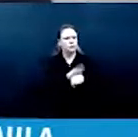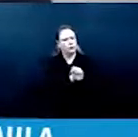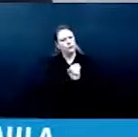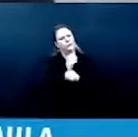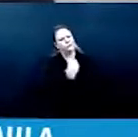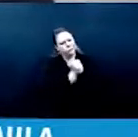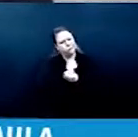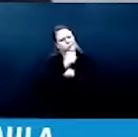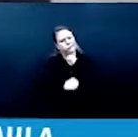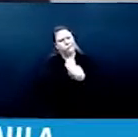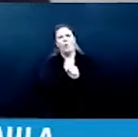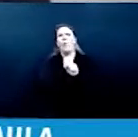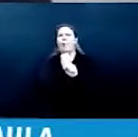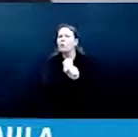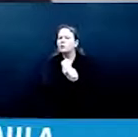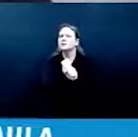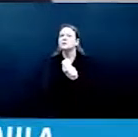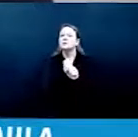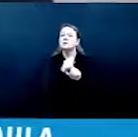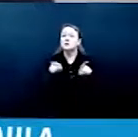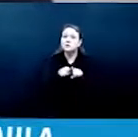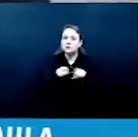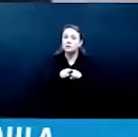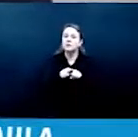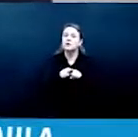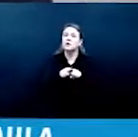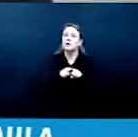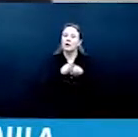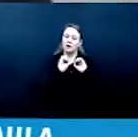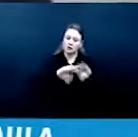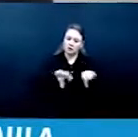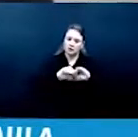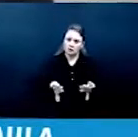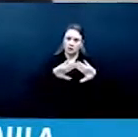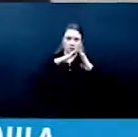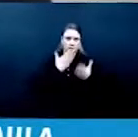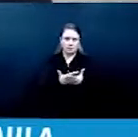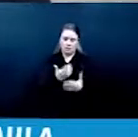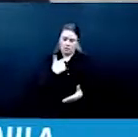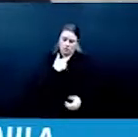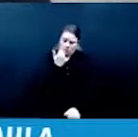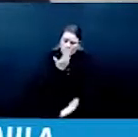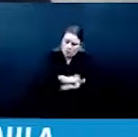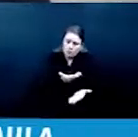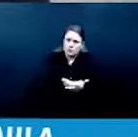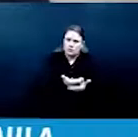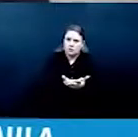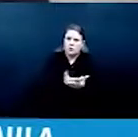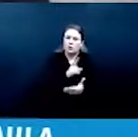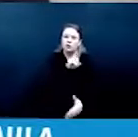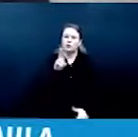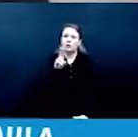e vários anos e por muitos deles ela dava aula na mesma escola no qual eu estudava. Eu estudei no Nossa